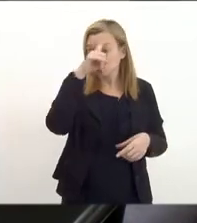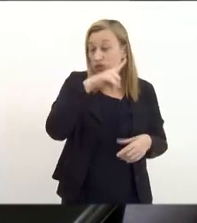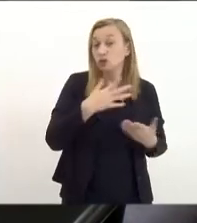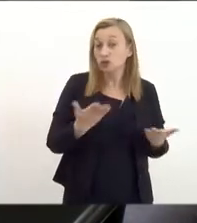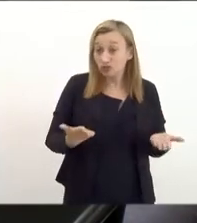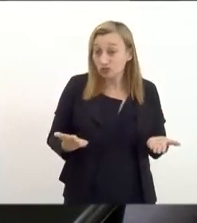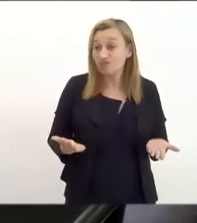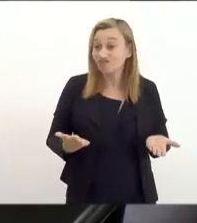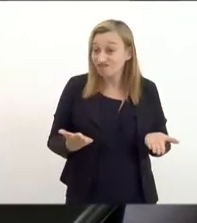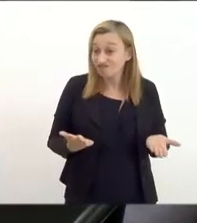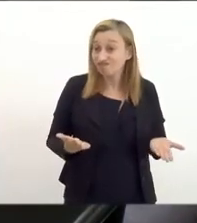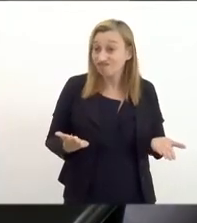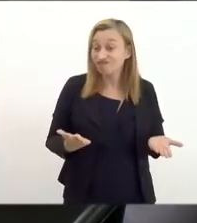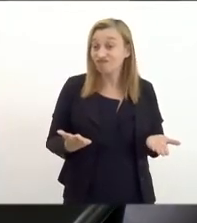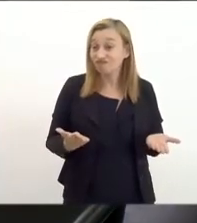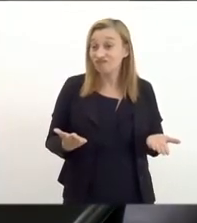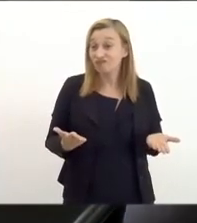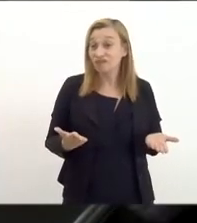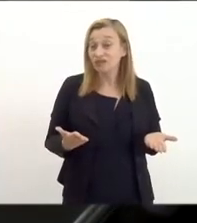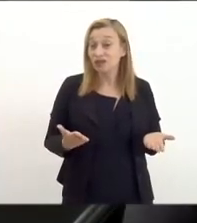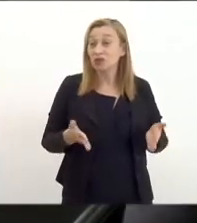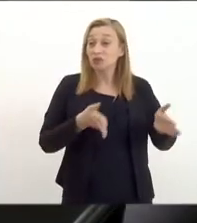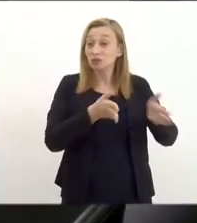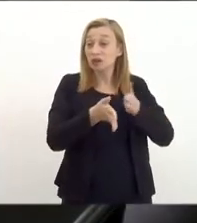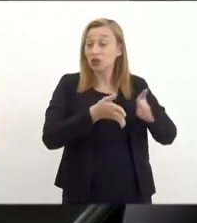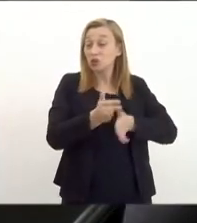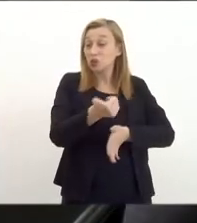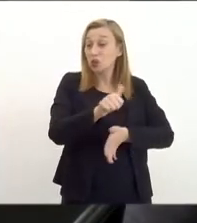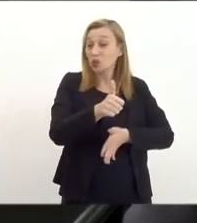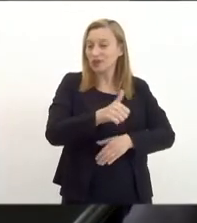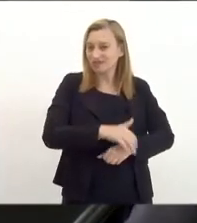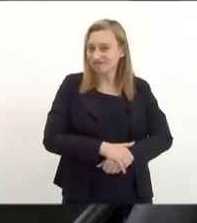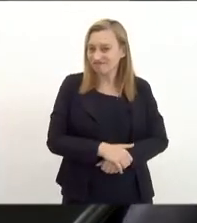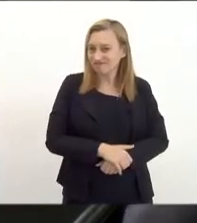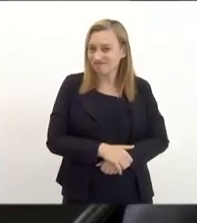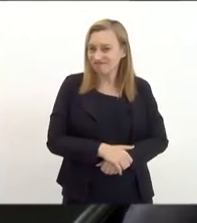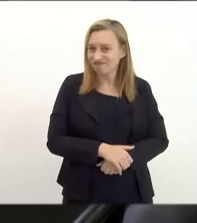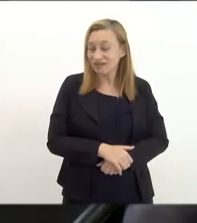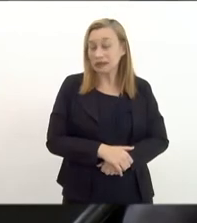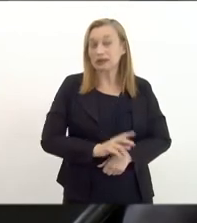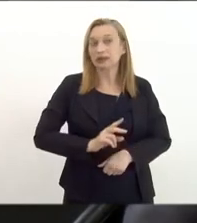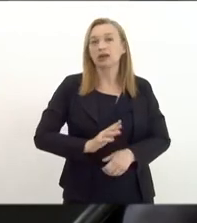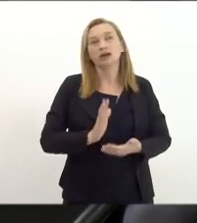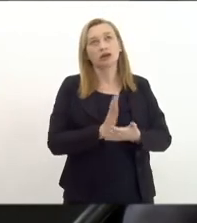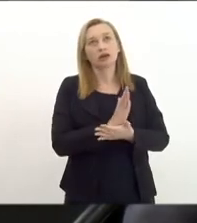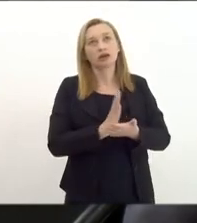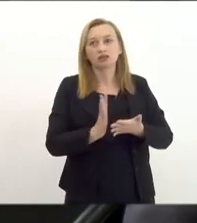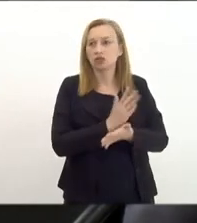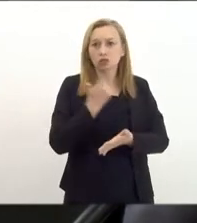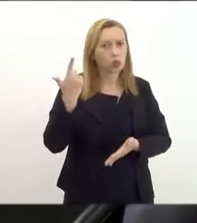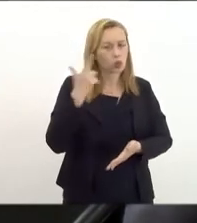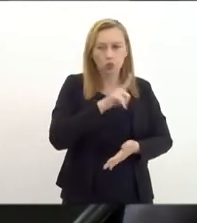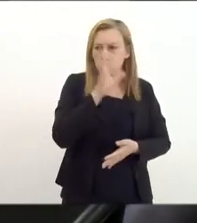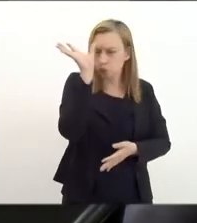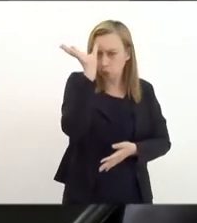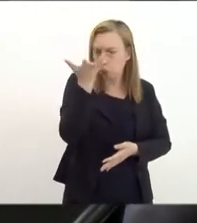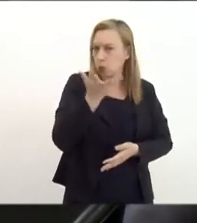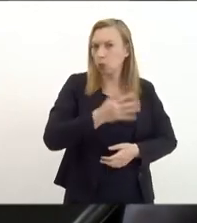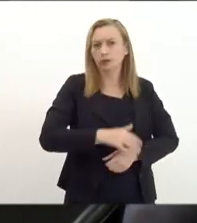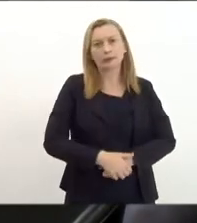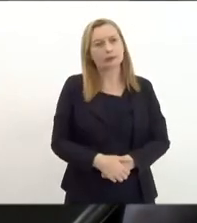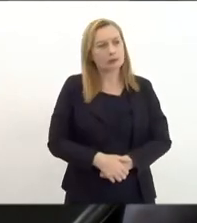O que cai na fase 11 Ah mamãe eu iria das vezes a gente não consegue resolver